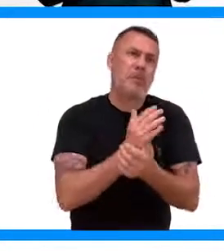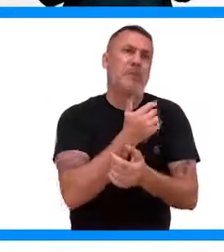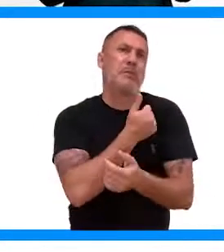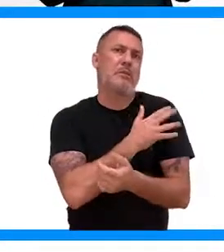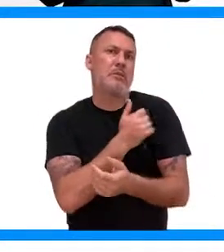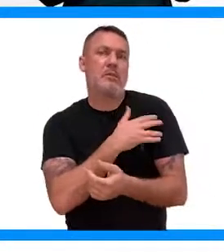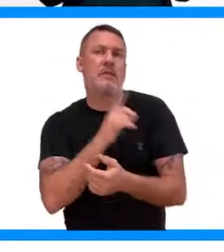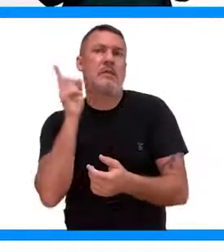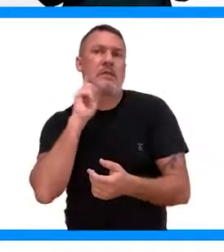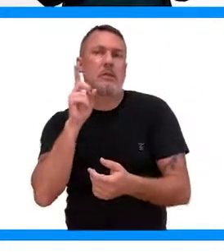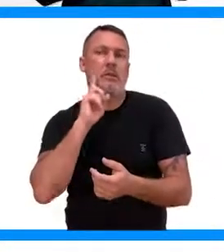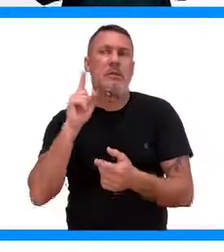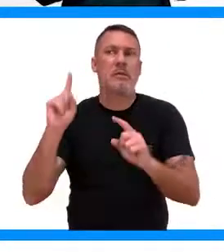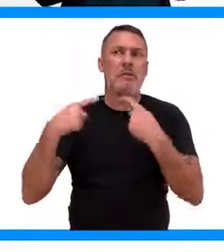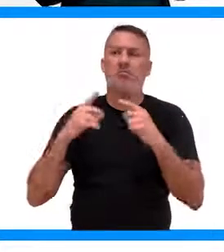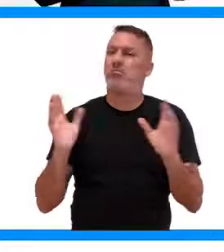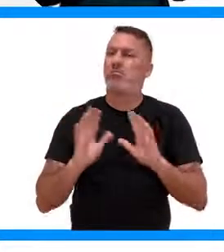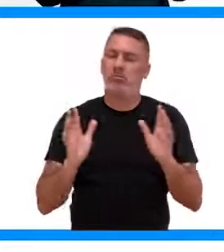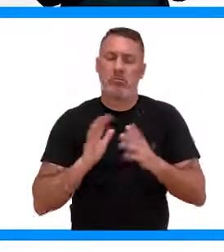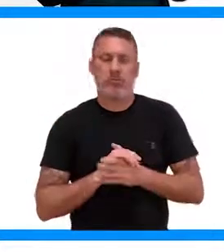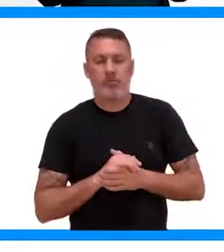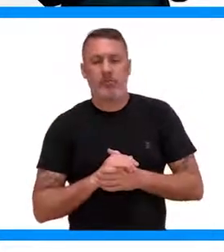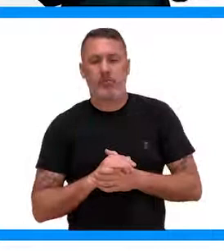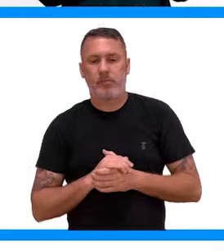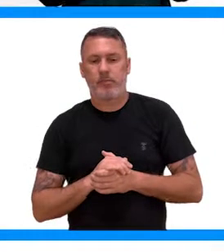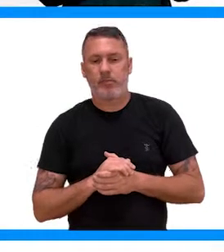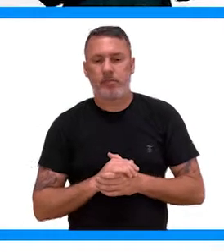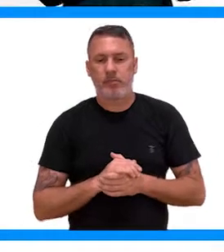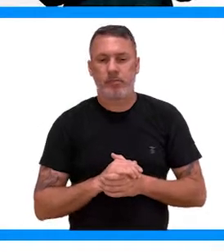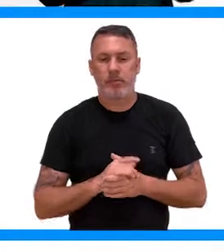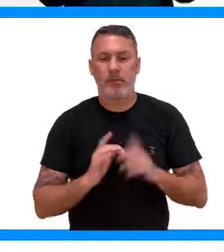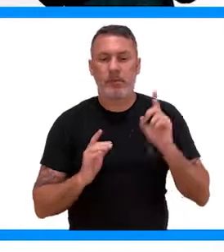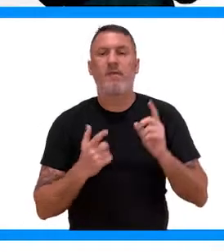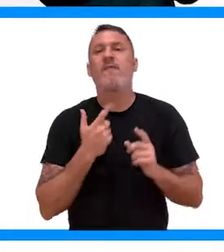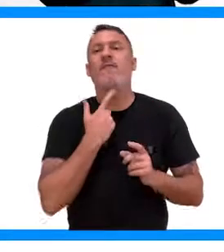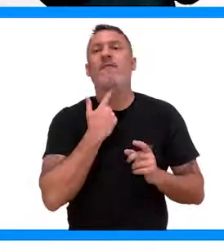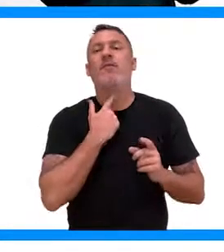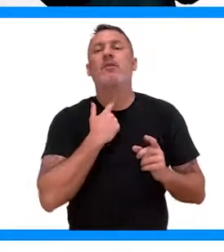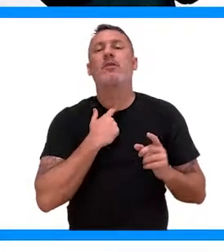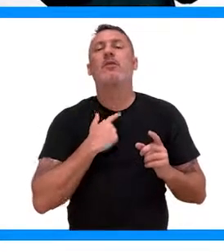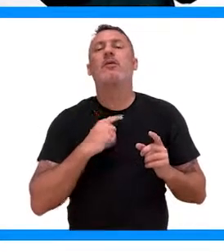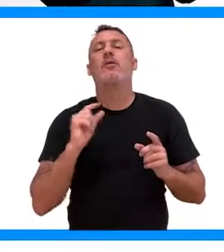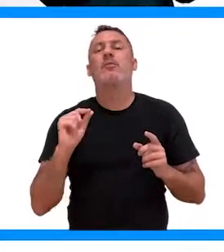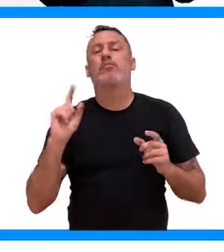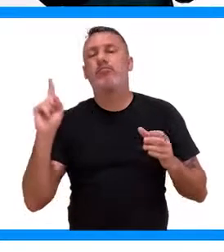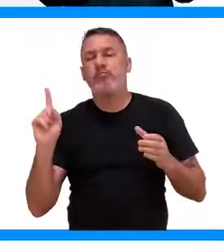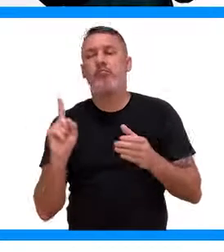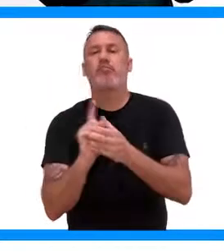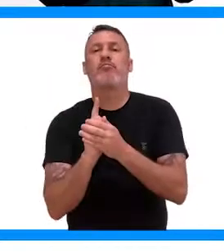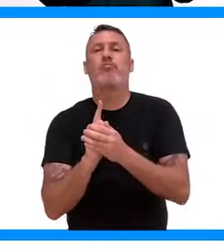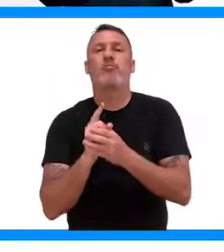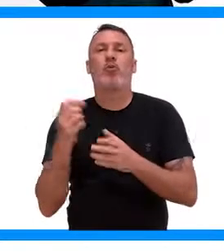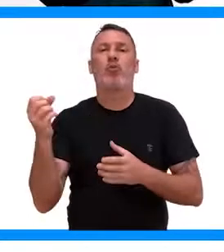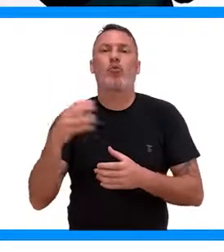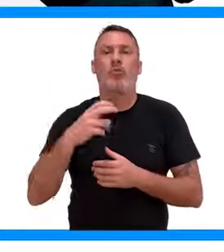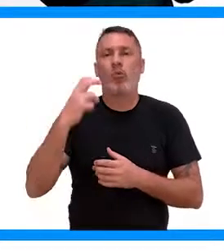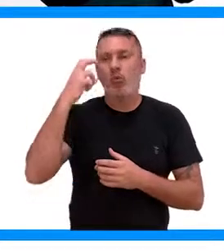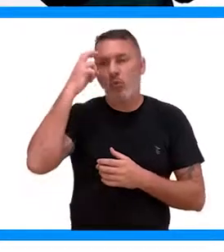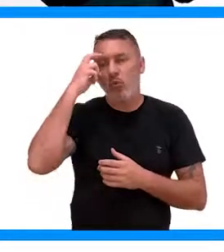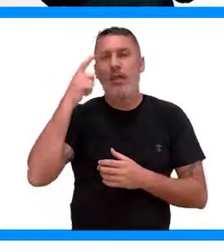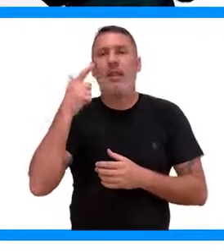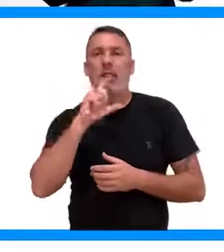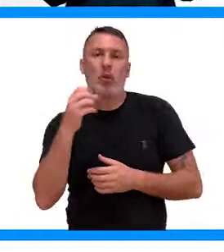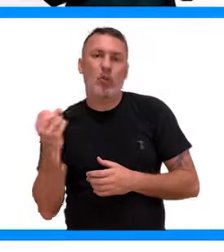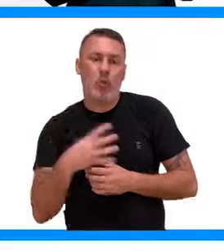preconceito dos americanos com eles, não. Desejo de se integrar à nova cultura e de se comunicar na